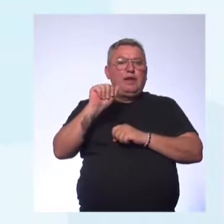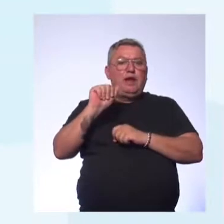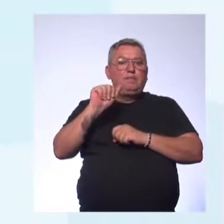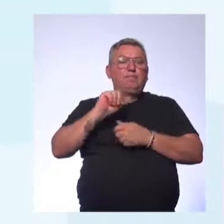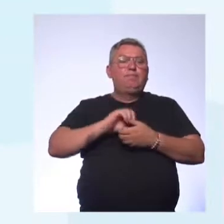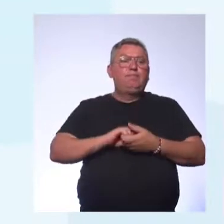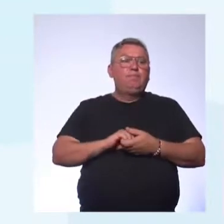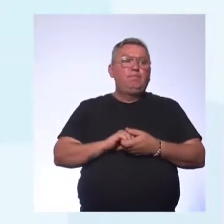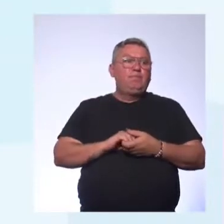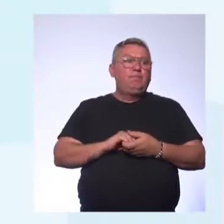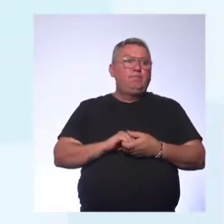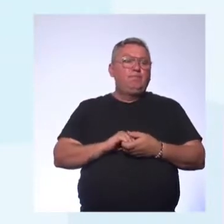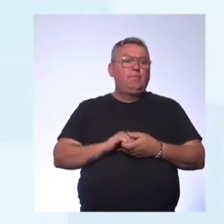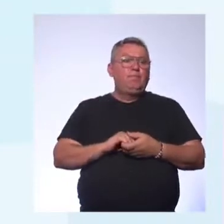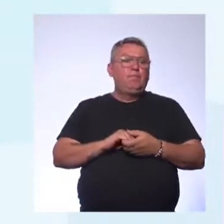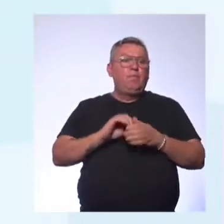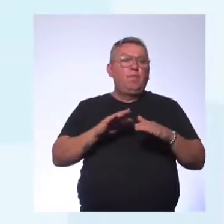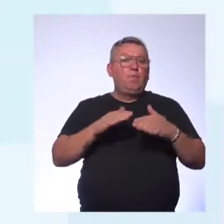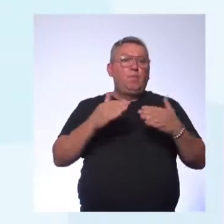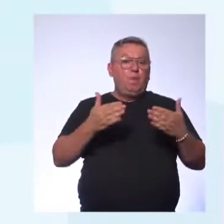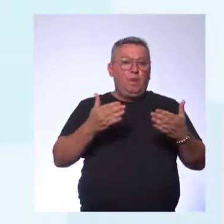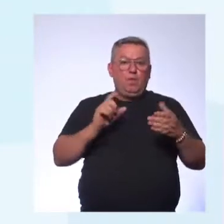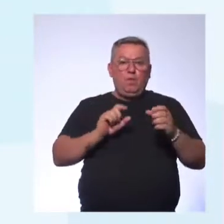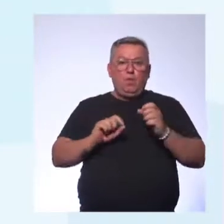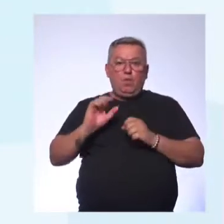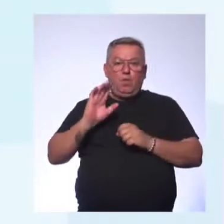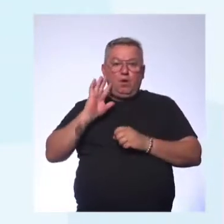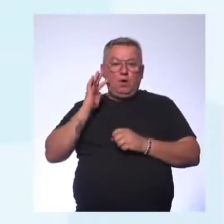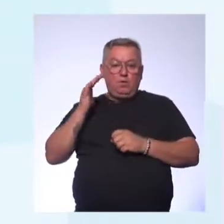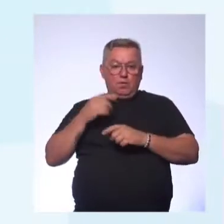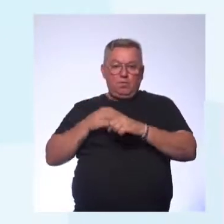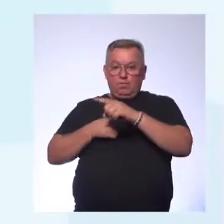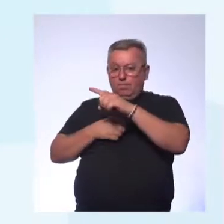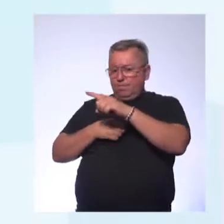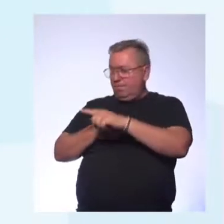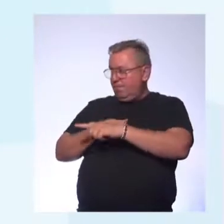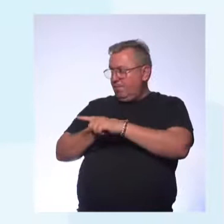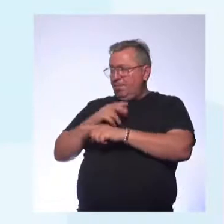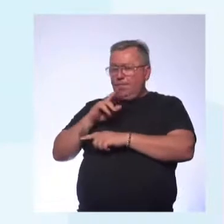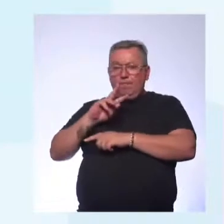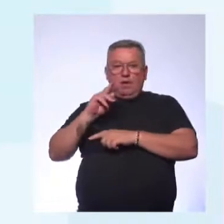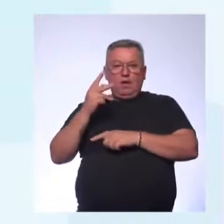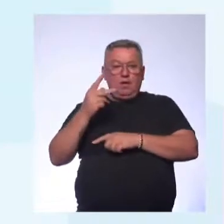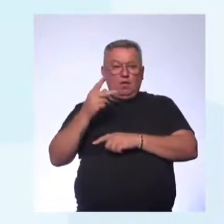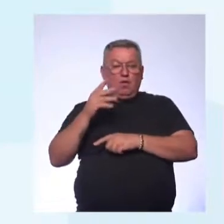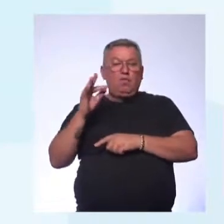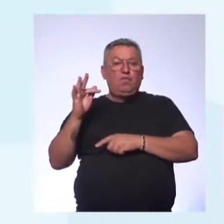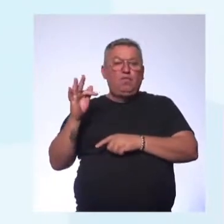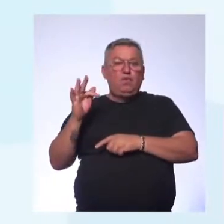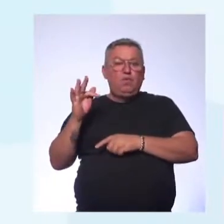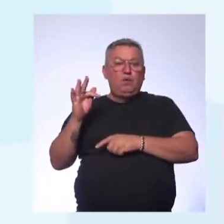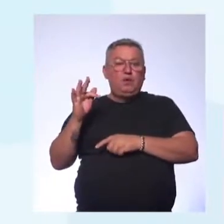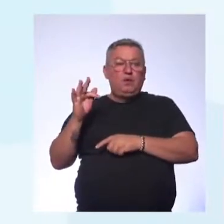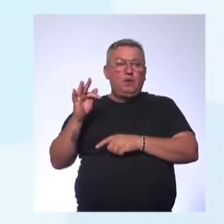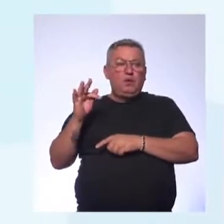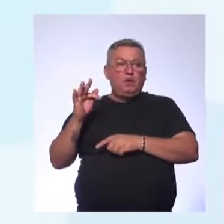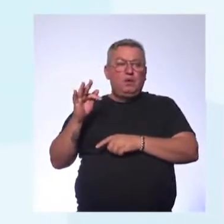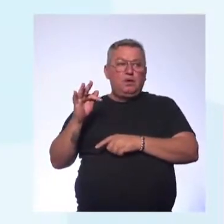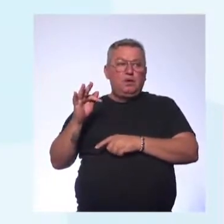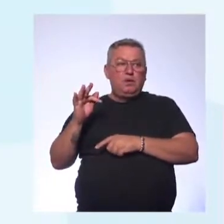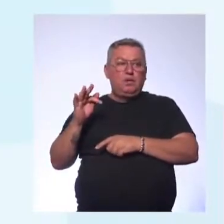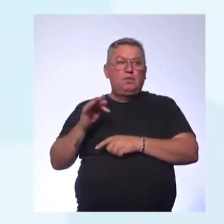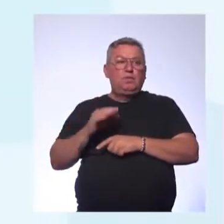molecular Ok então Aqui nós temos o hidrogênio o ok